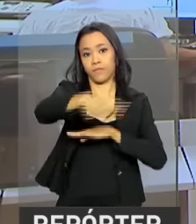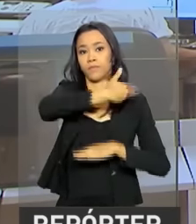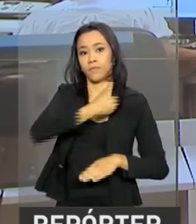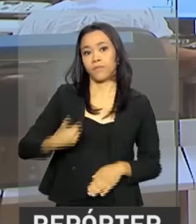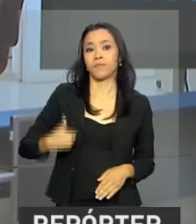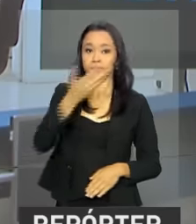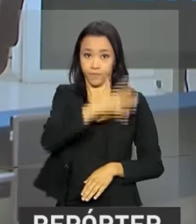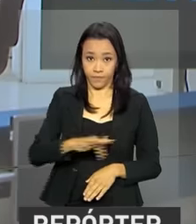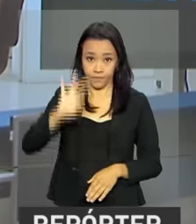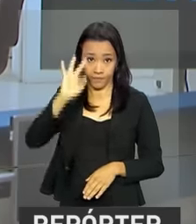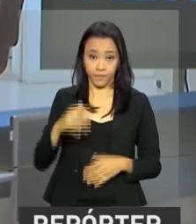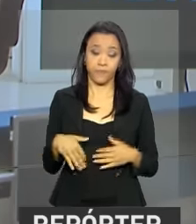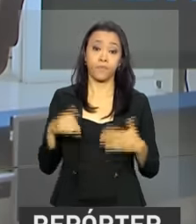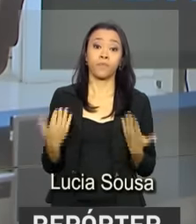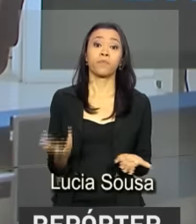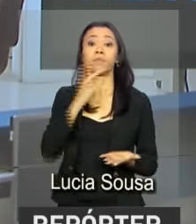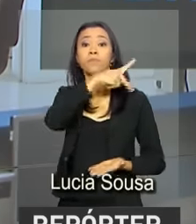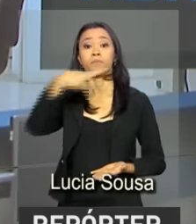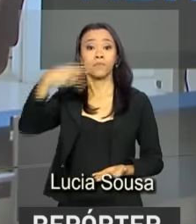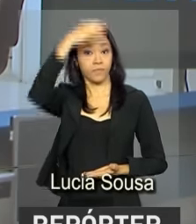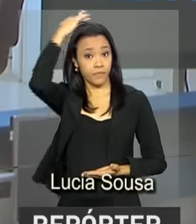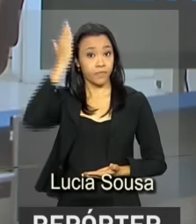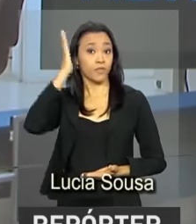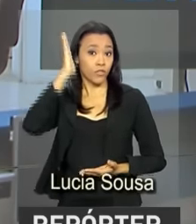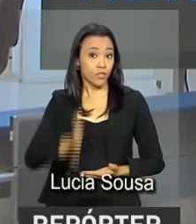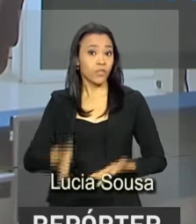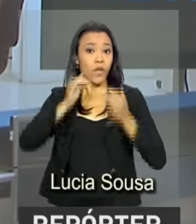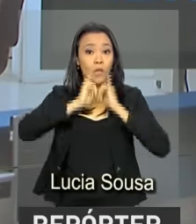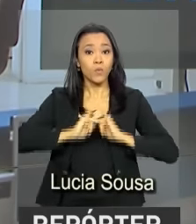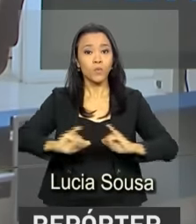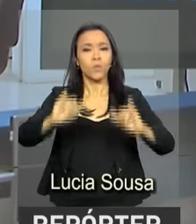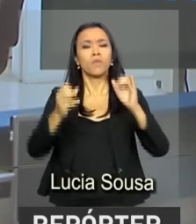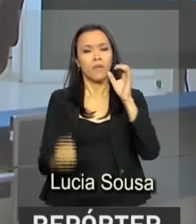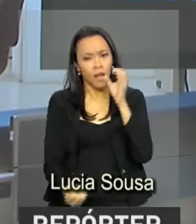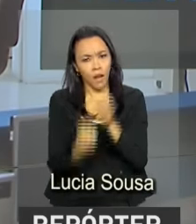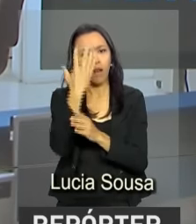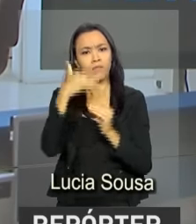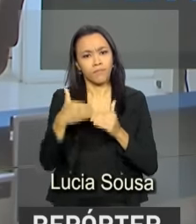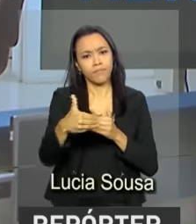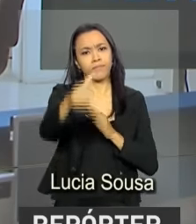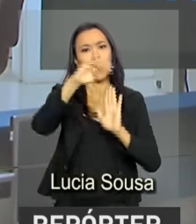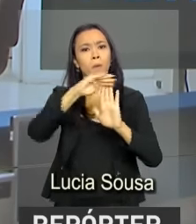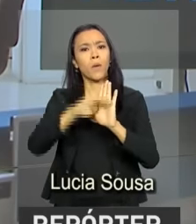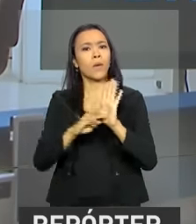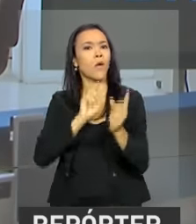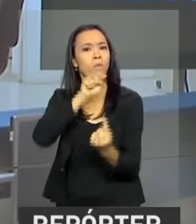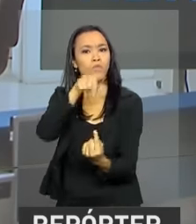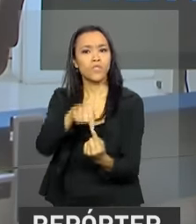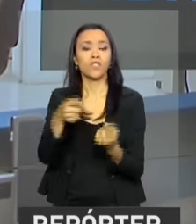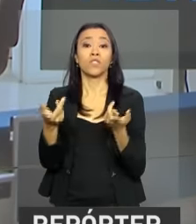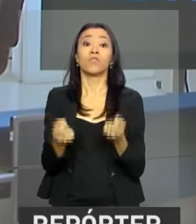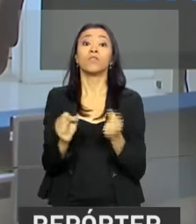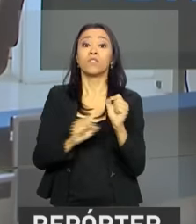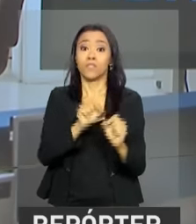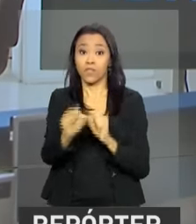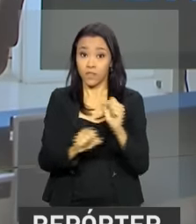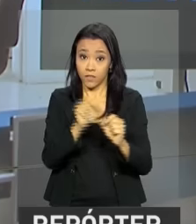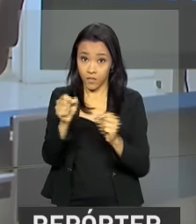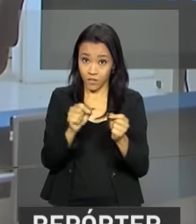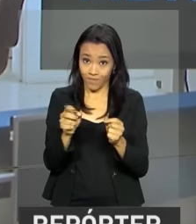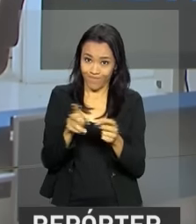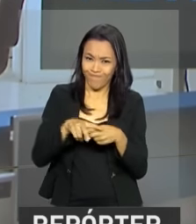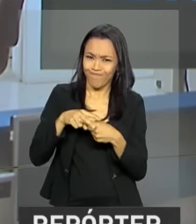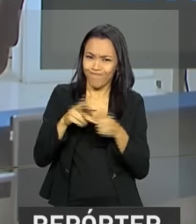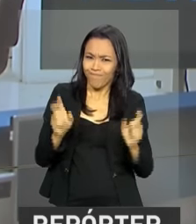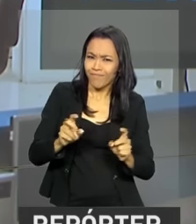federal o presidente Michel Temer anunciou que vai lançar programas para regularização e reforma de imóveis Vamos